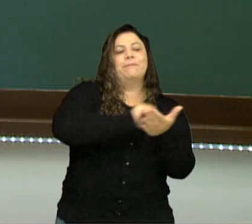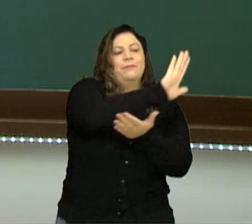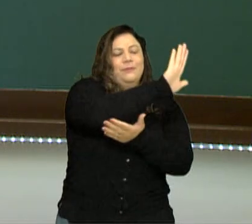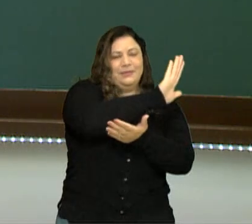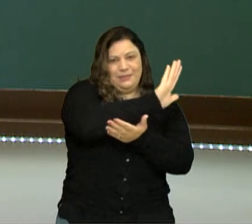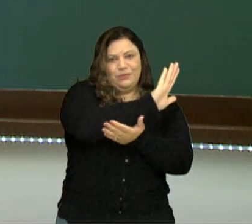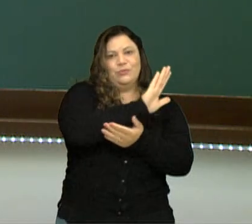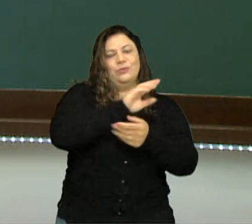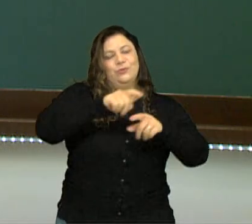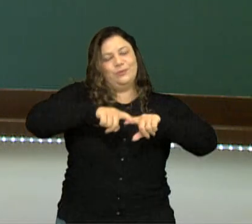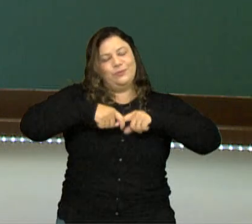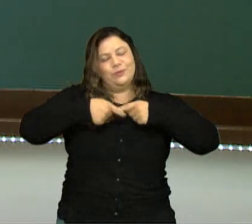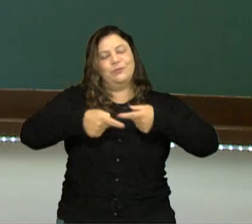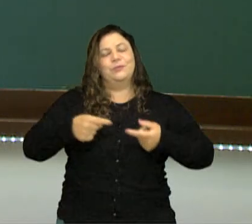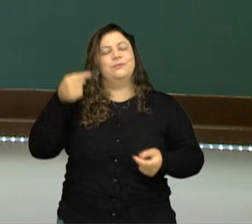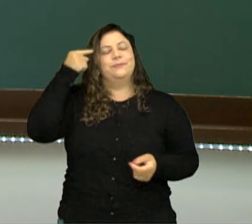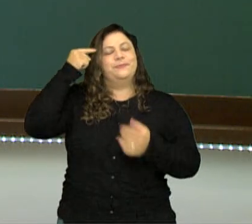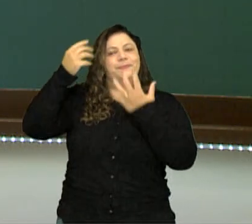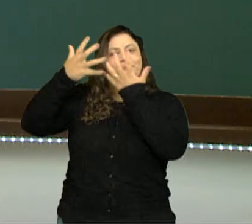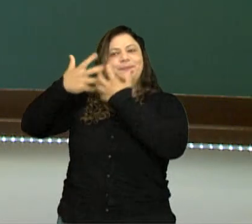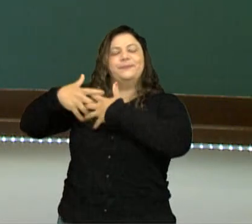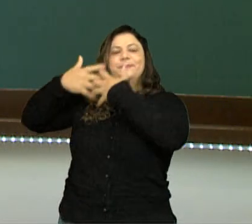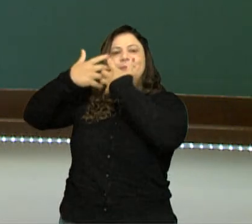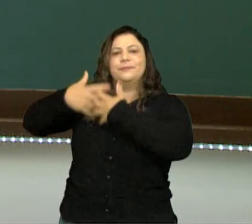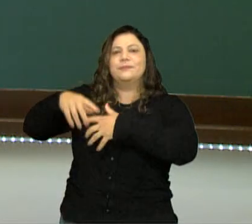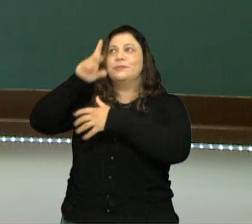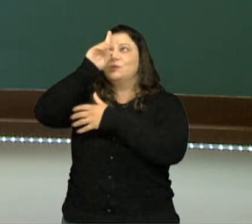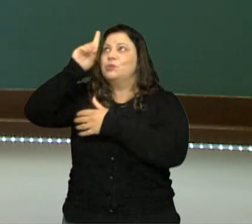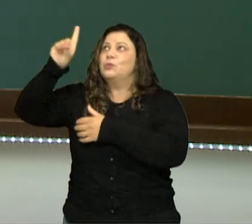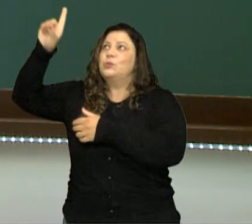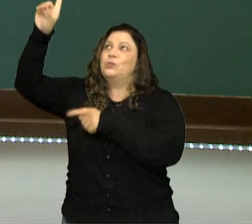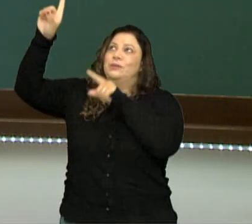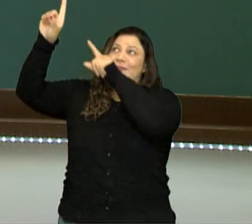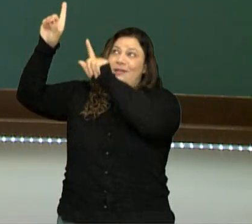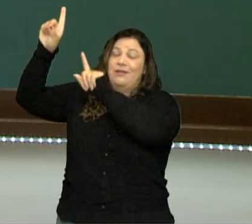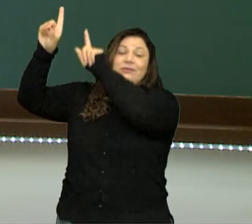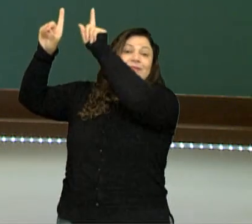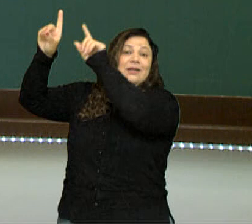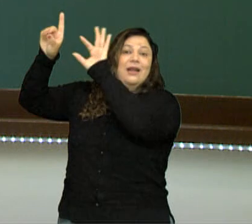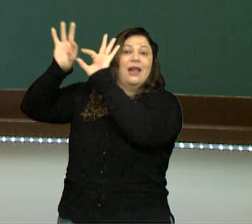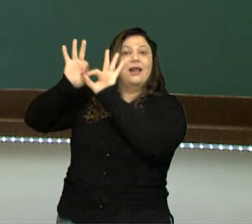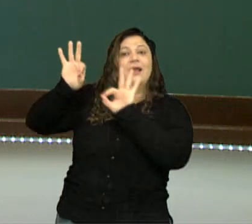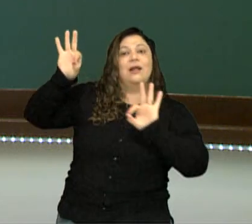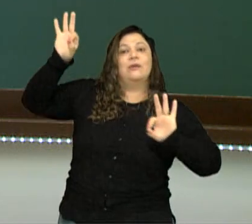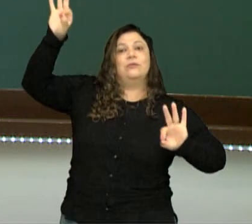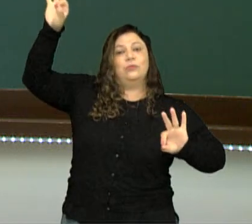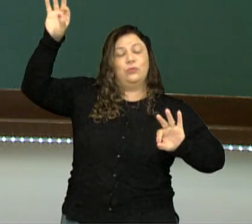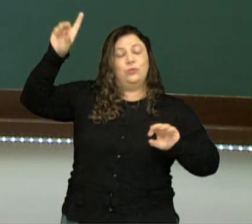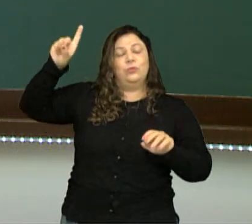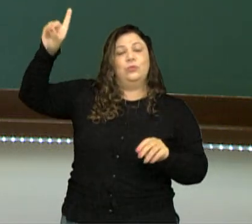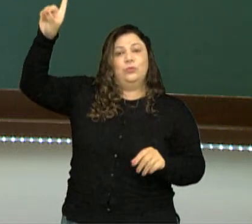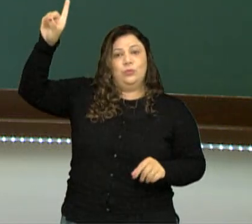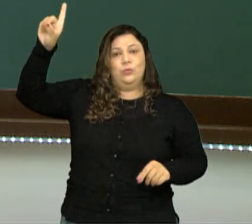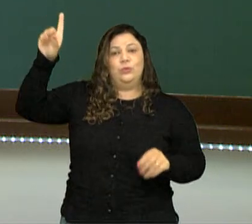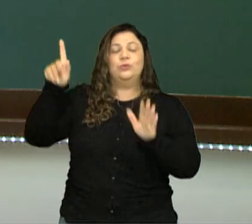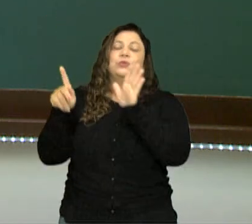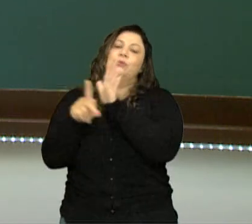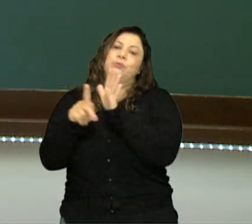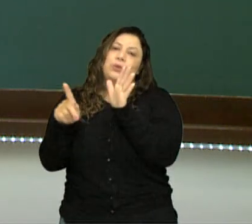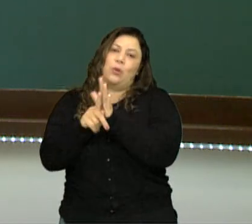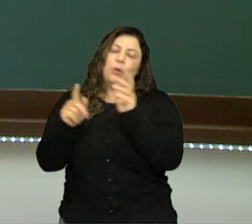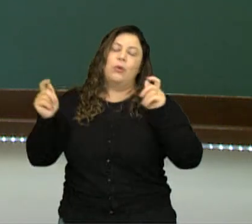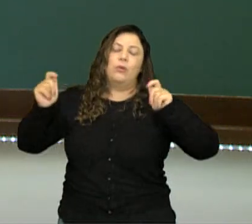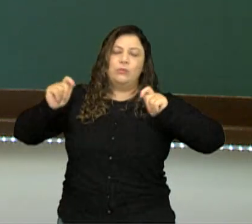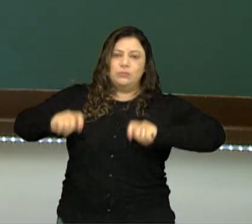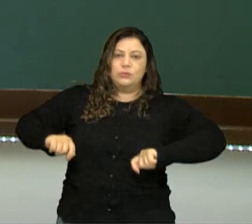sinagoga justamente por compreender o Deus não mais como tendo um aspecto antropomórfico, né? Não tendo